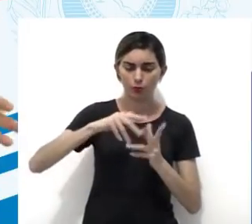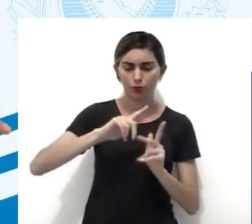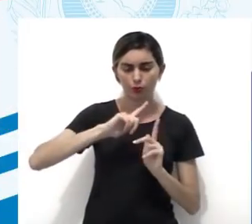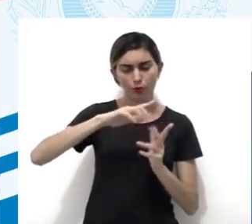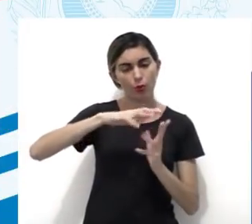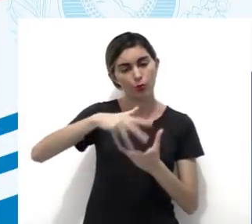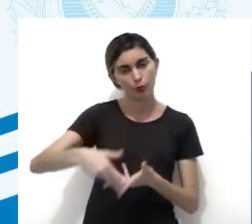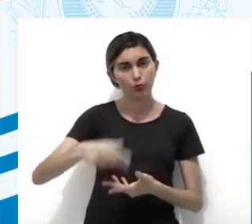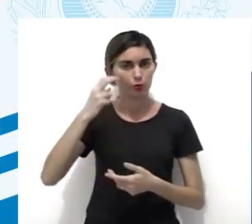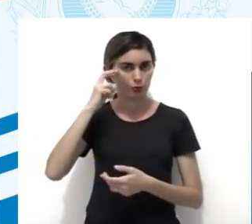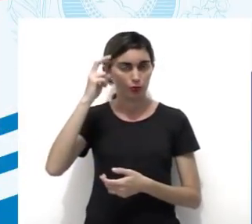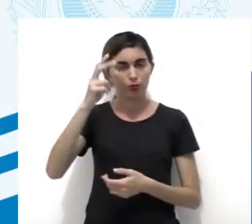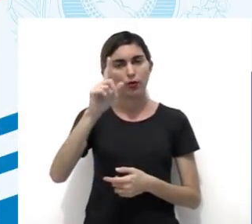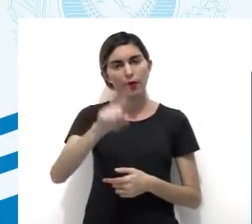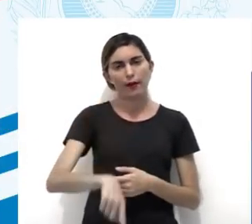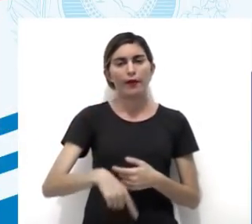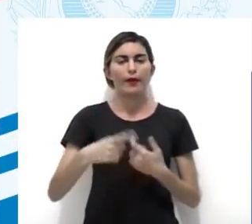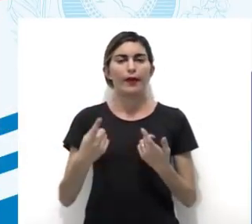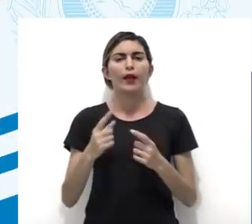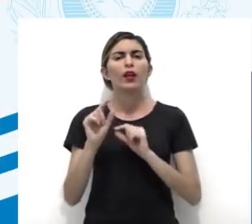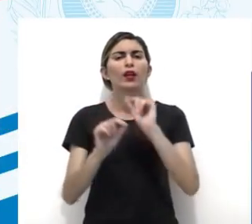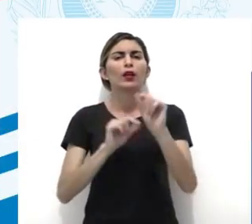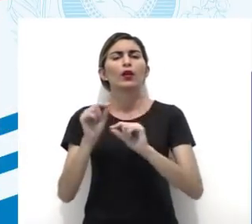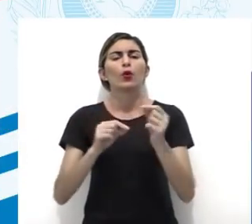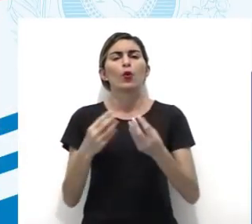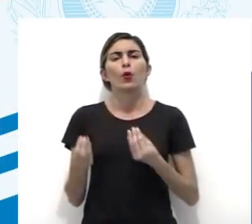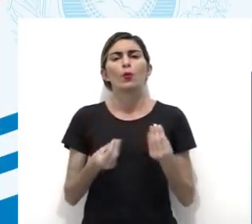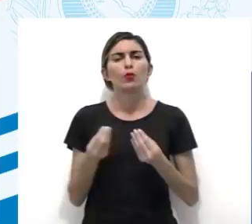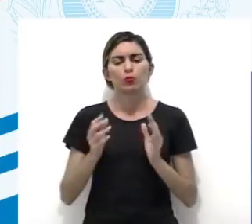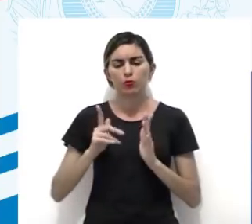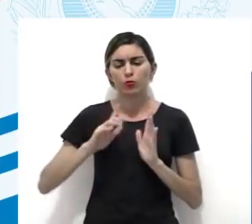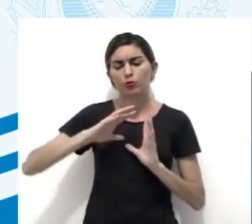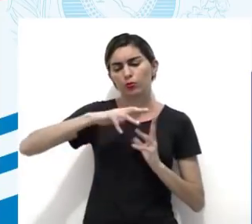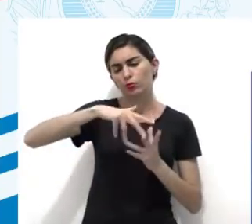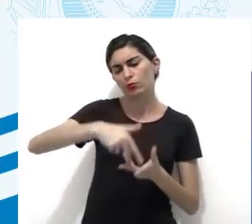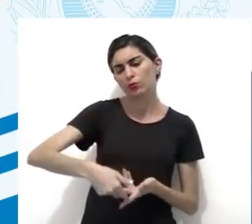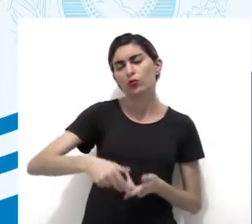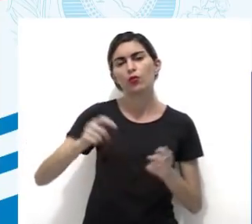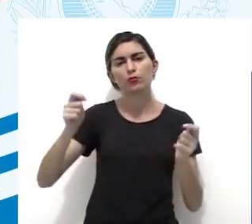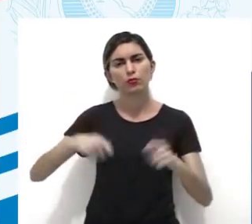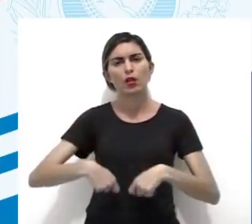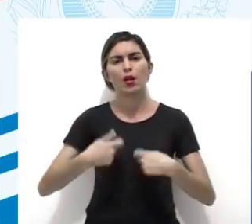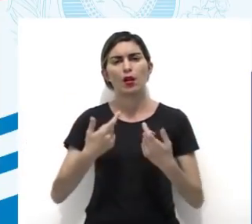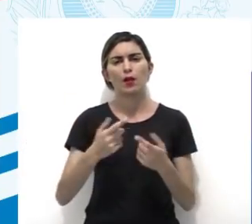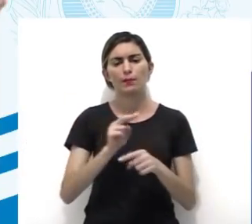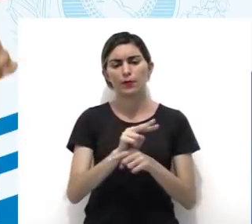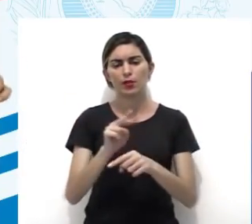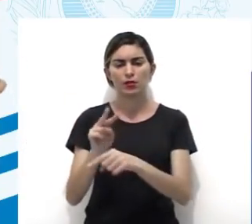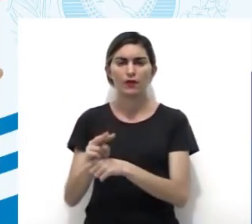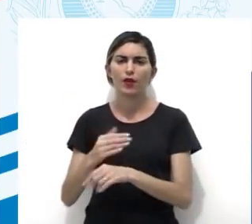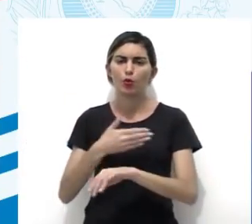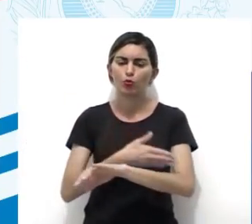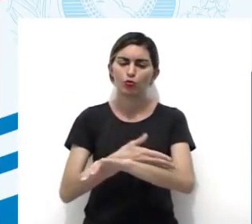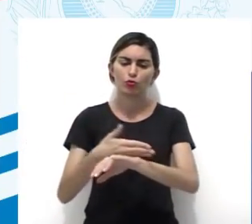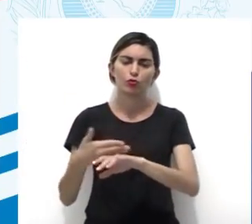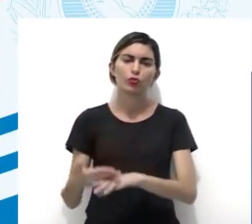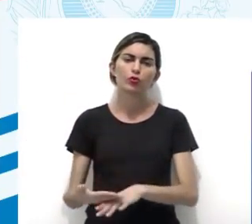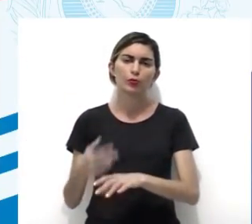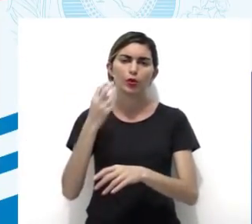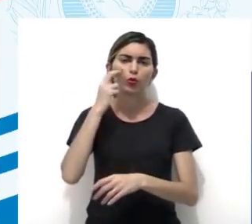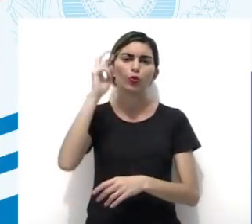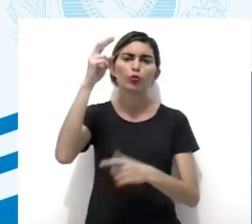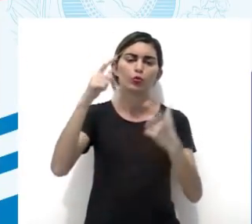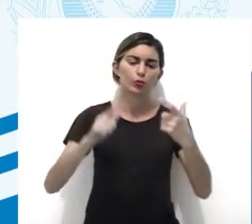respeito a essa cultura, é em que medida o mundo globalizado é capaz de preservar os costumes e